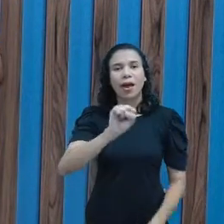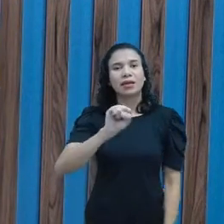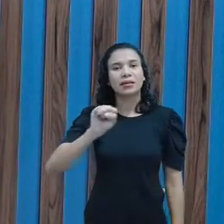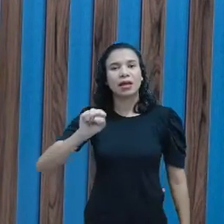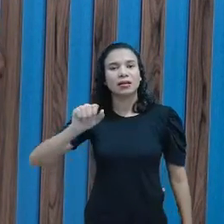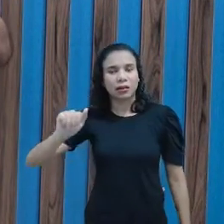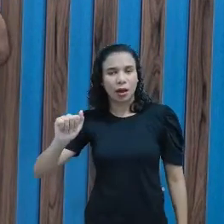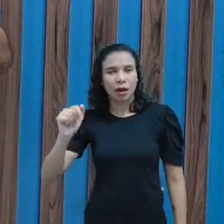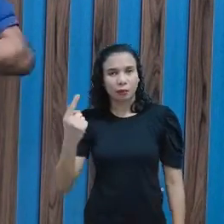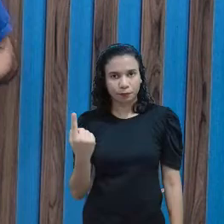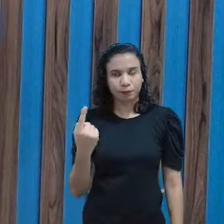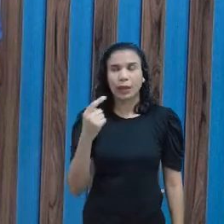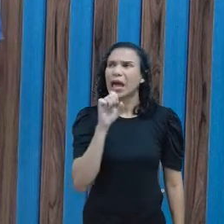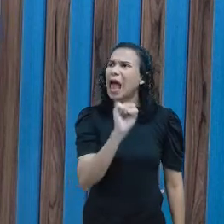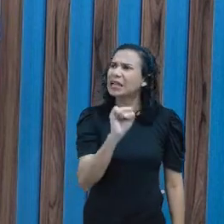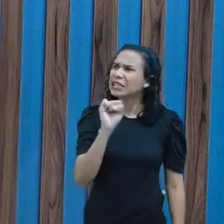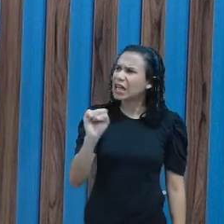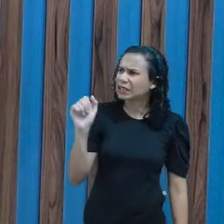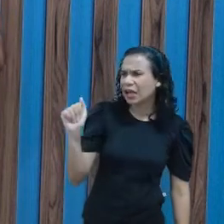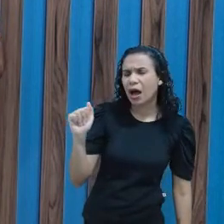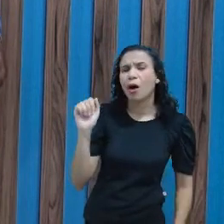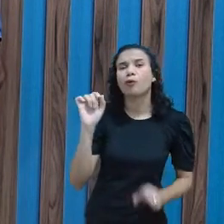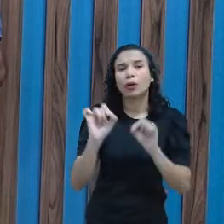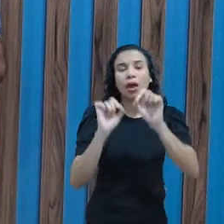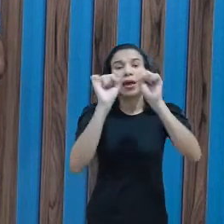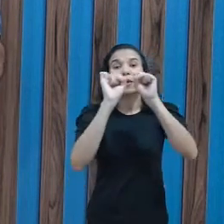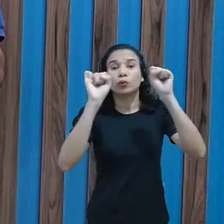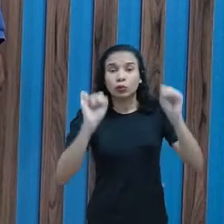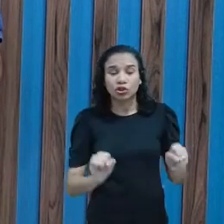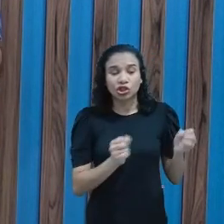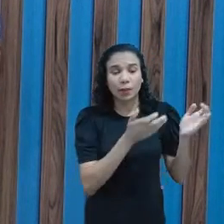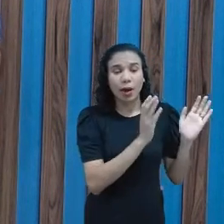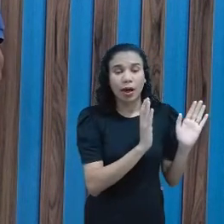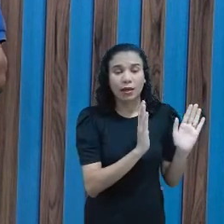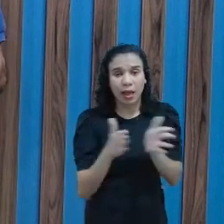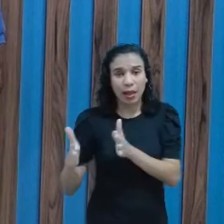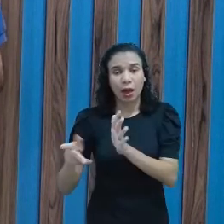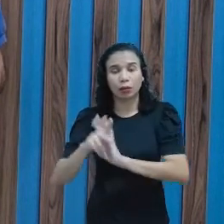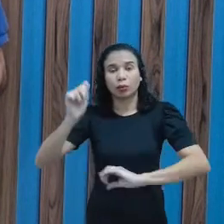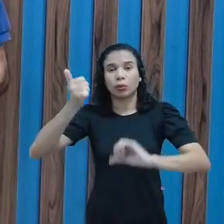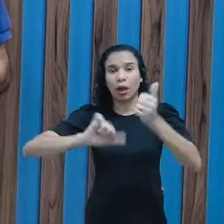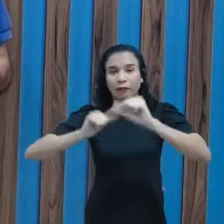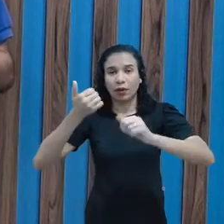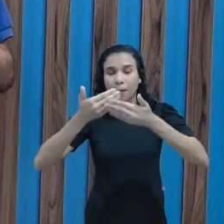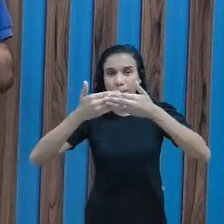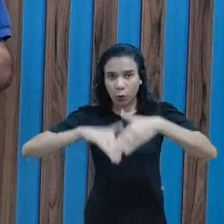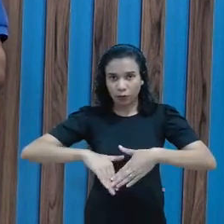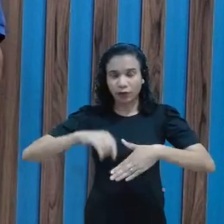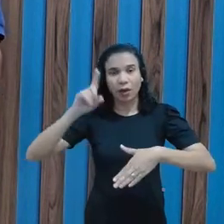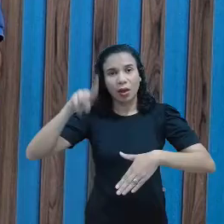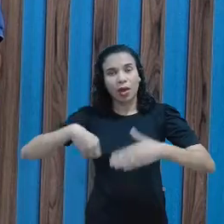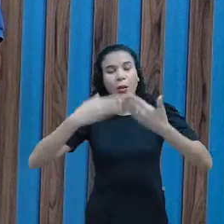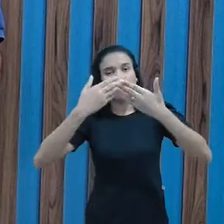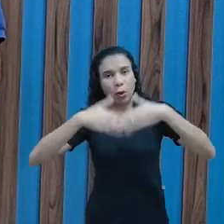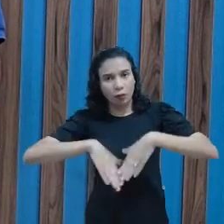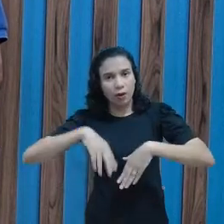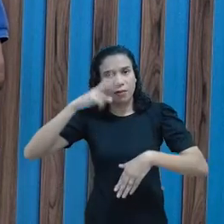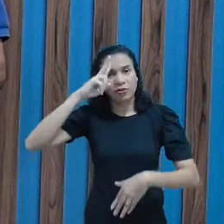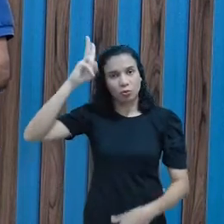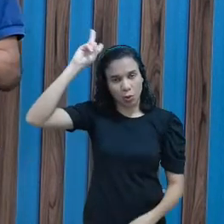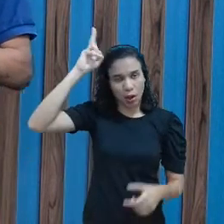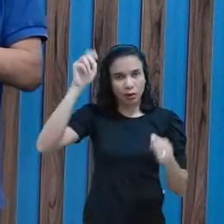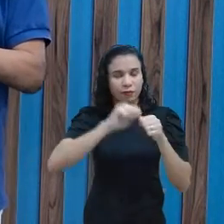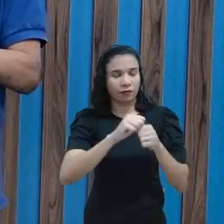SSA1. Ricardinho, o que é SSA1? Sistema Seriado de Avaliação. É uma prova que você faz no primeiro